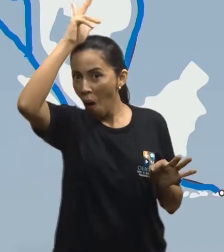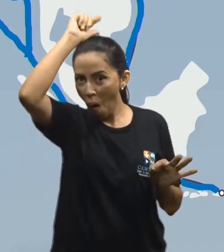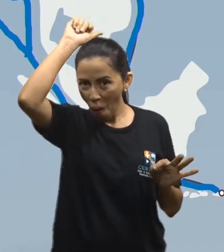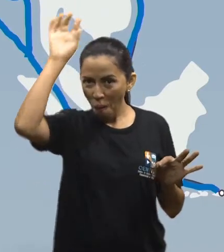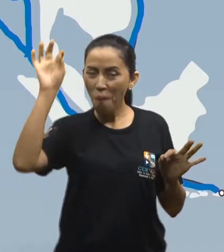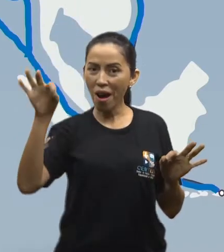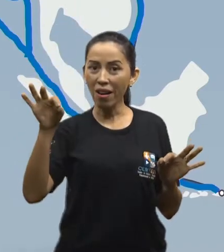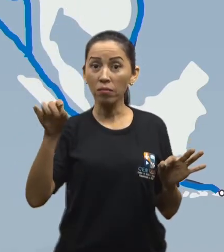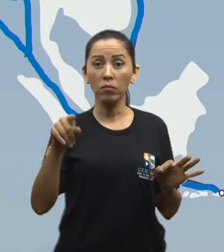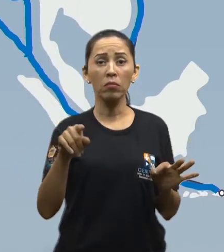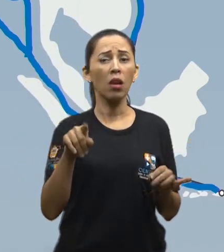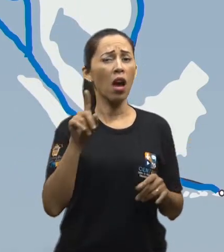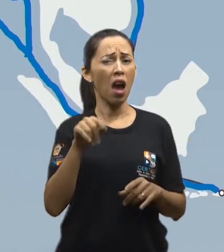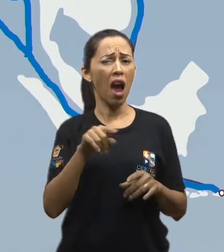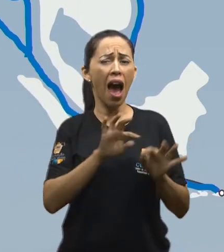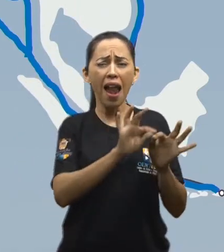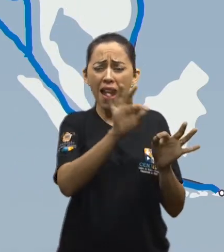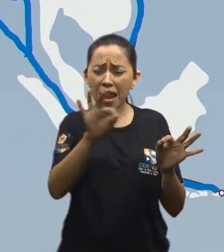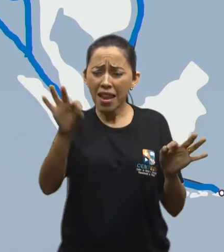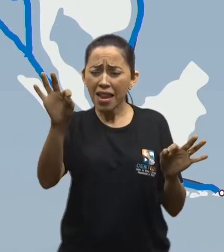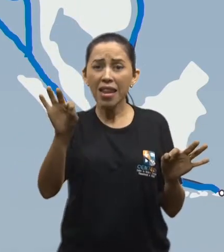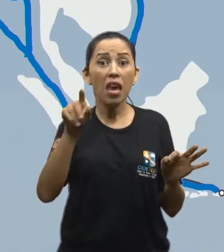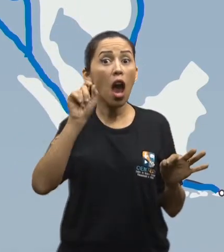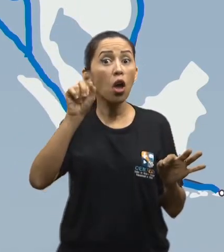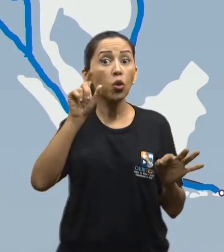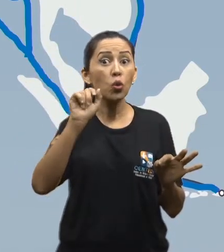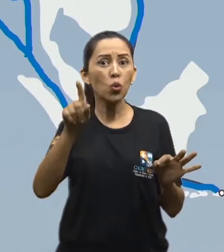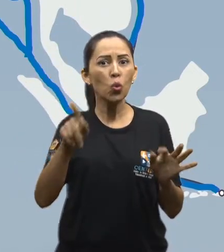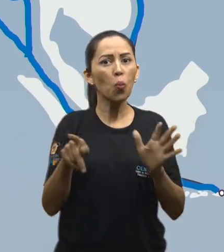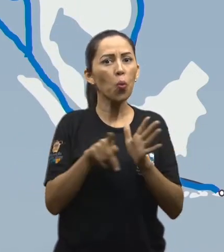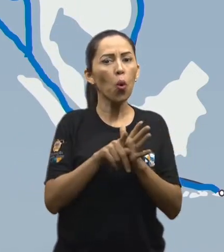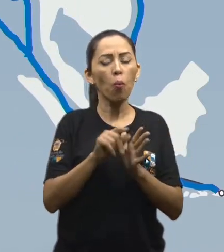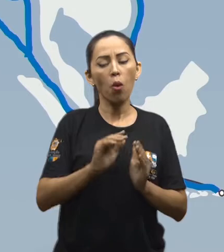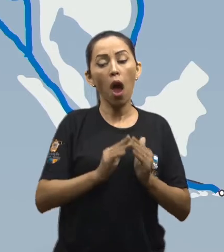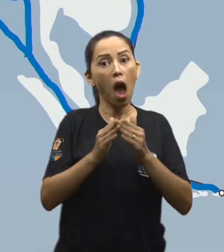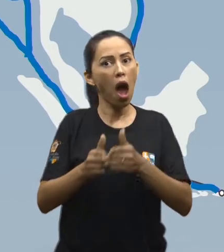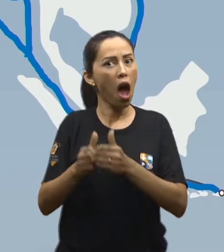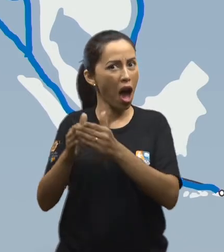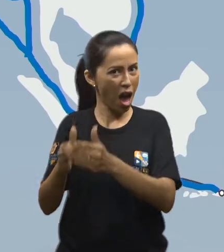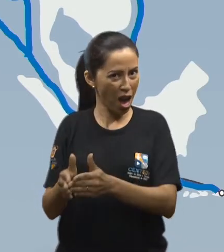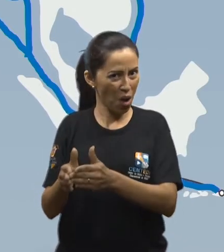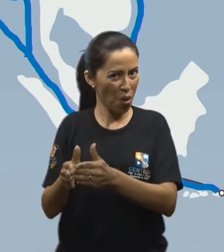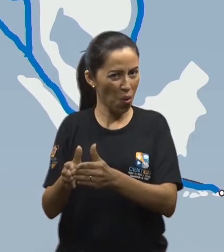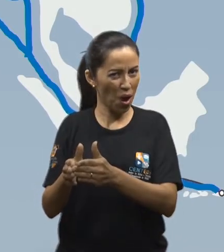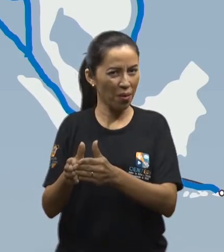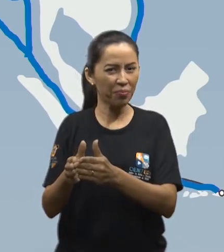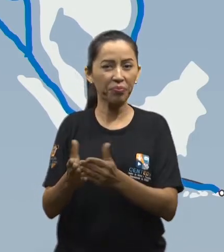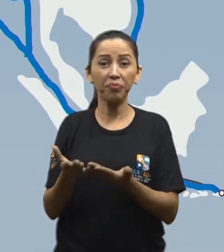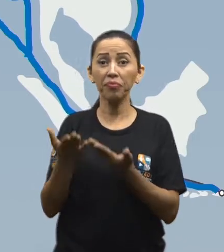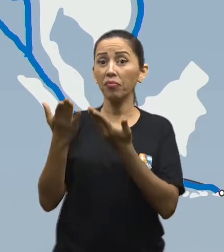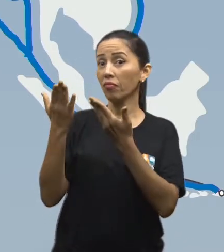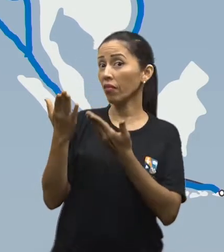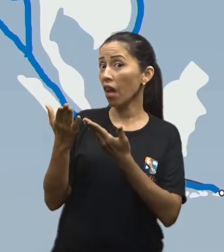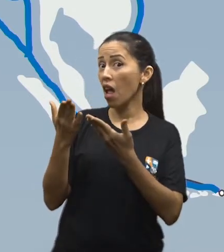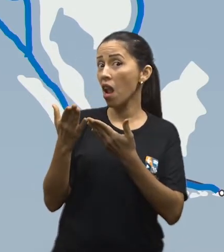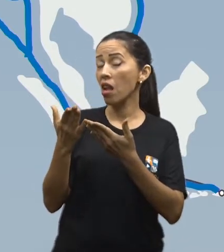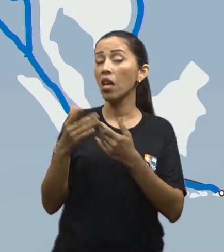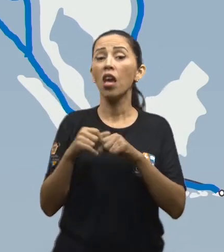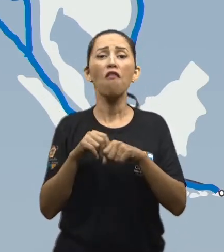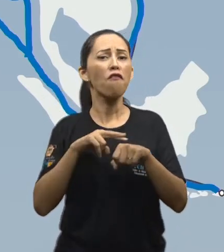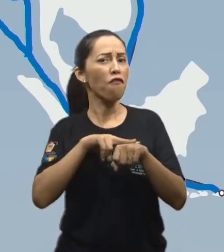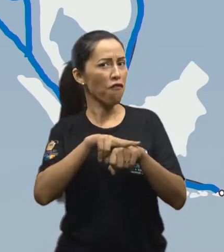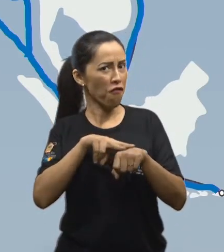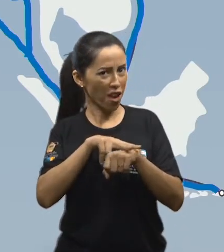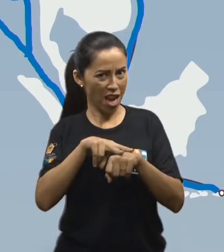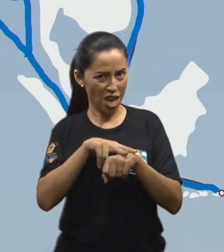as rotas marítimas, que eram nos mares. A de verde, bem ali no Egito, representa a rota fluvial, que